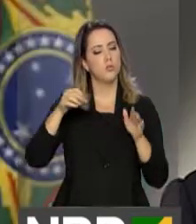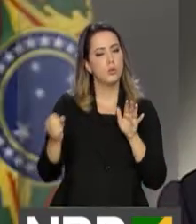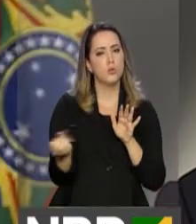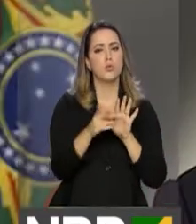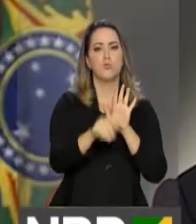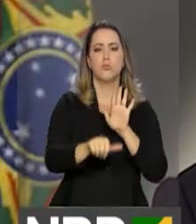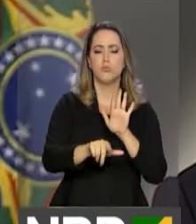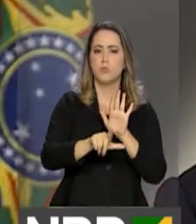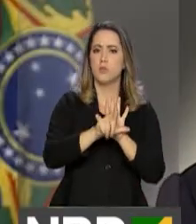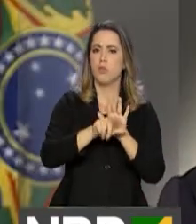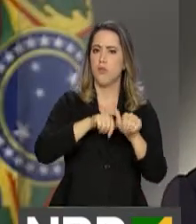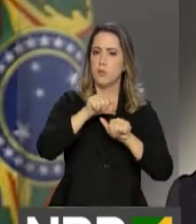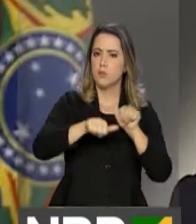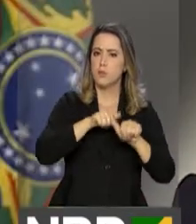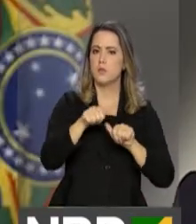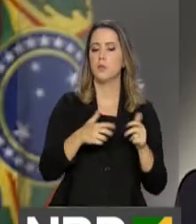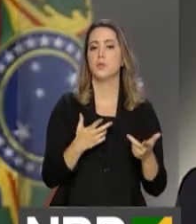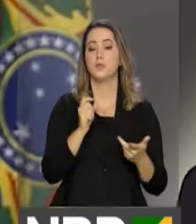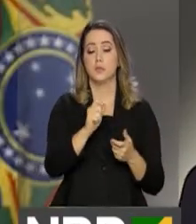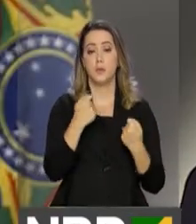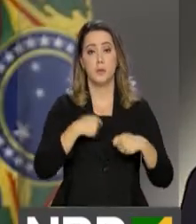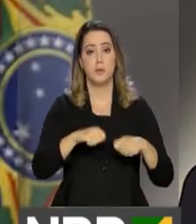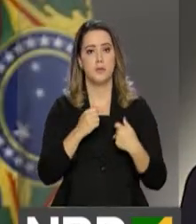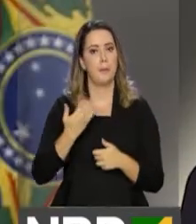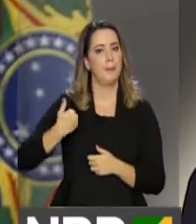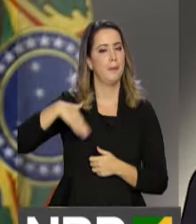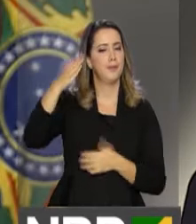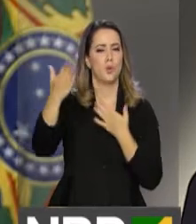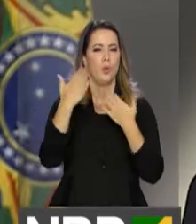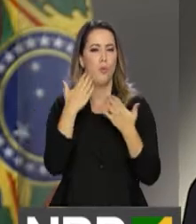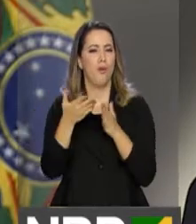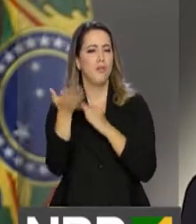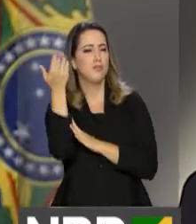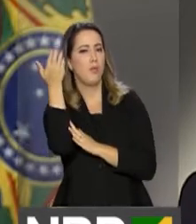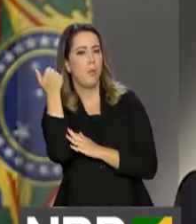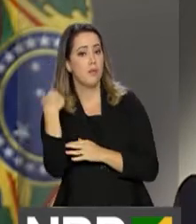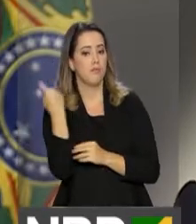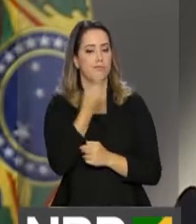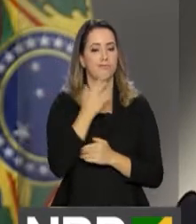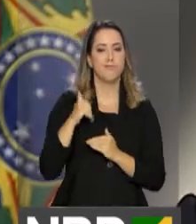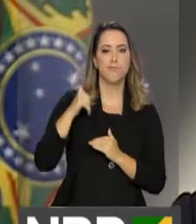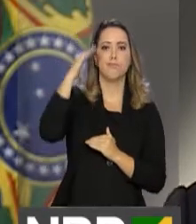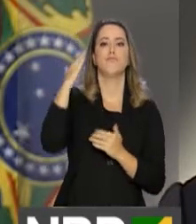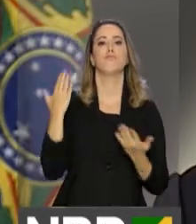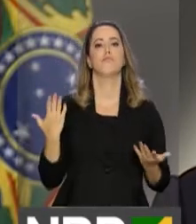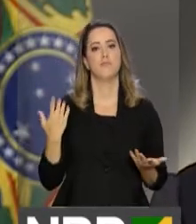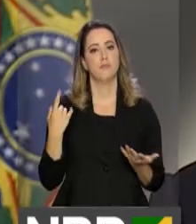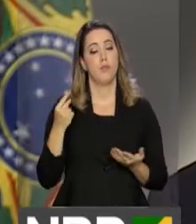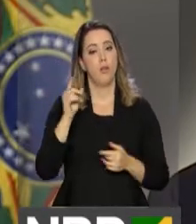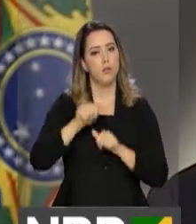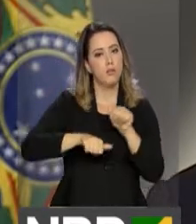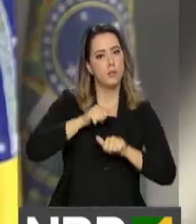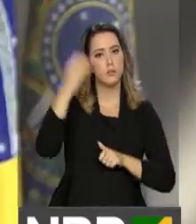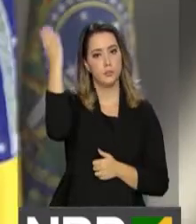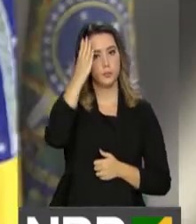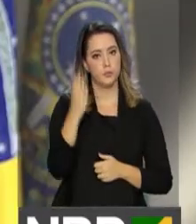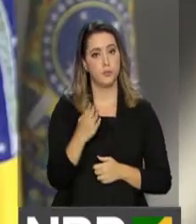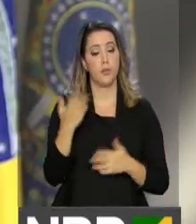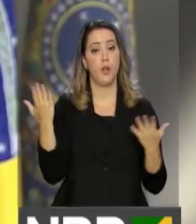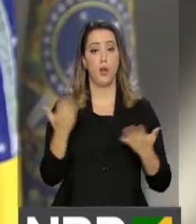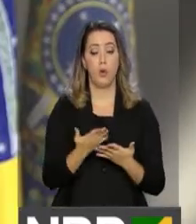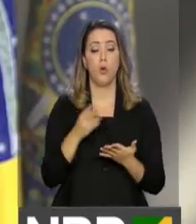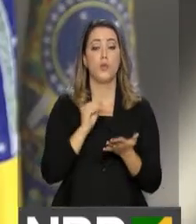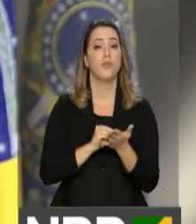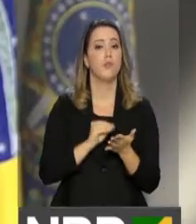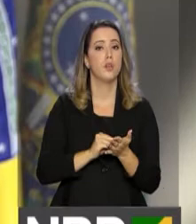produzimos mais mudanças do que qualquer governo do passado recente estamos transformando o brasil falta agora